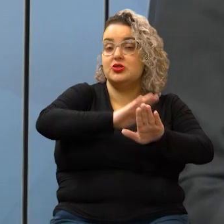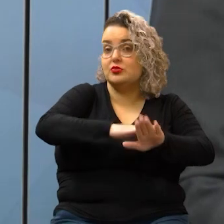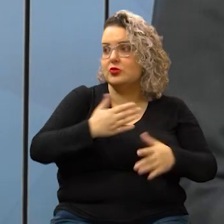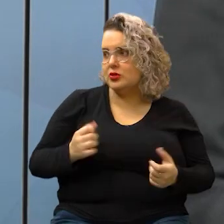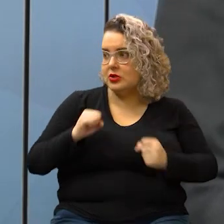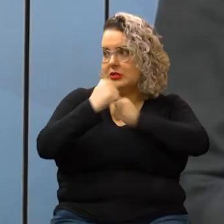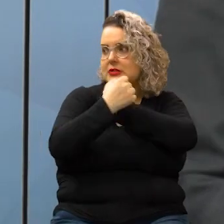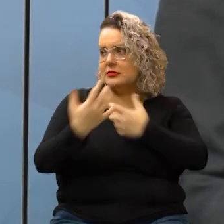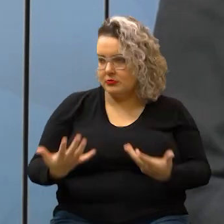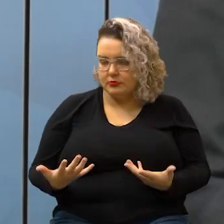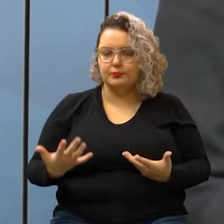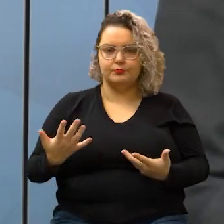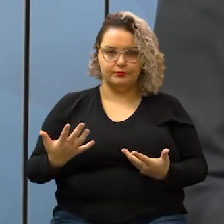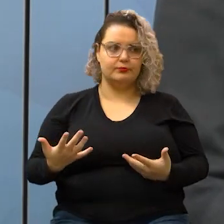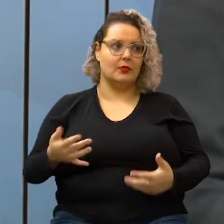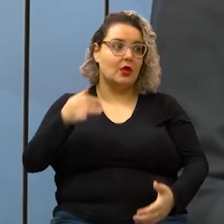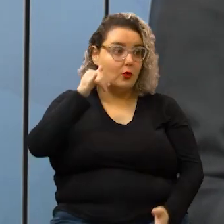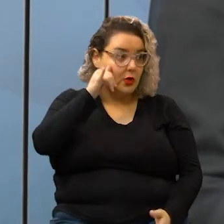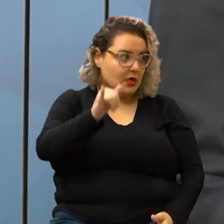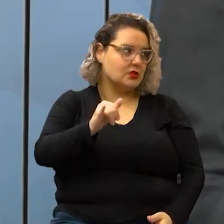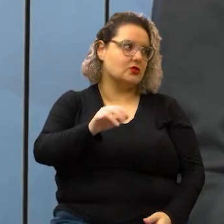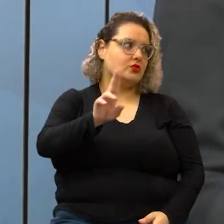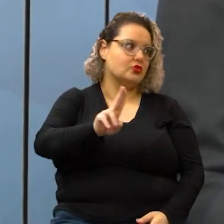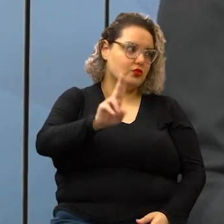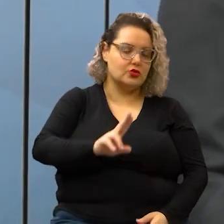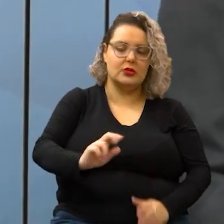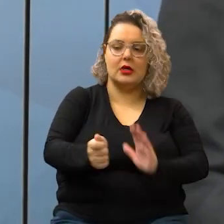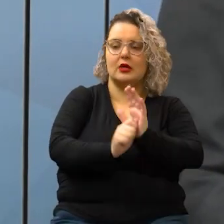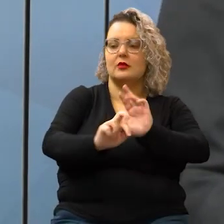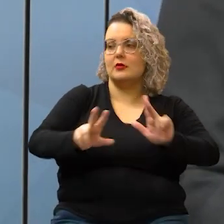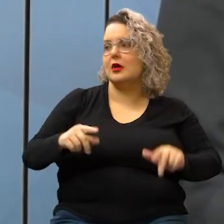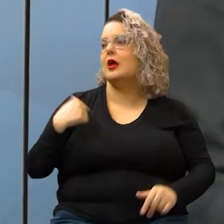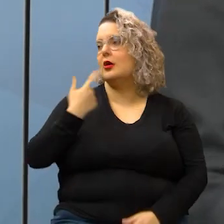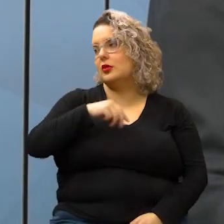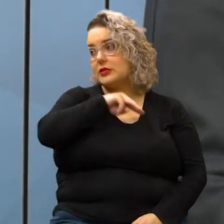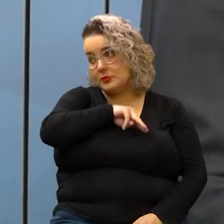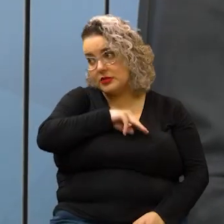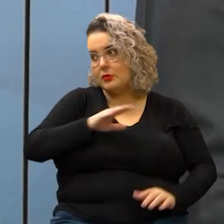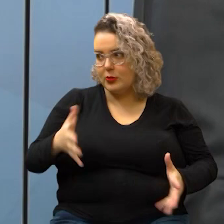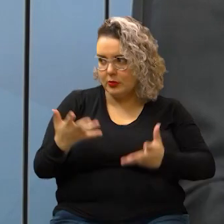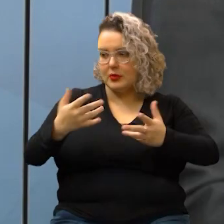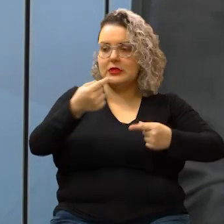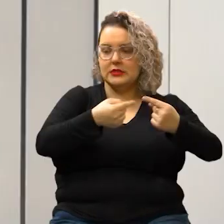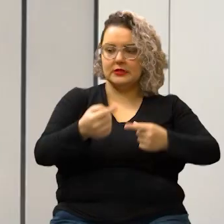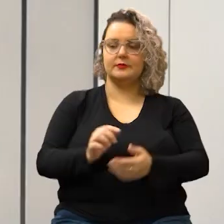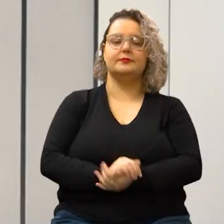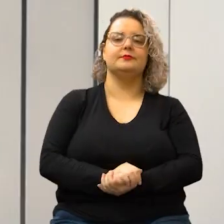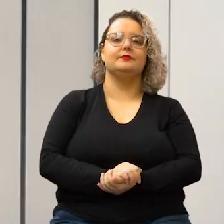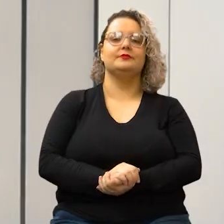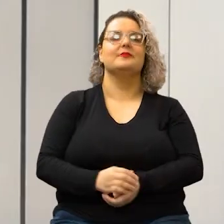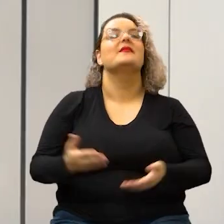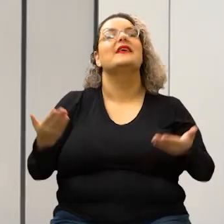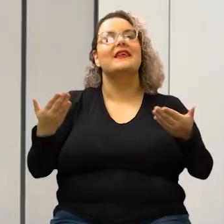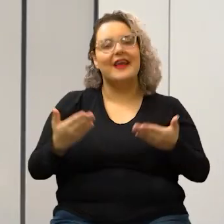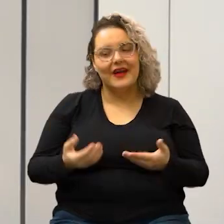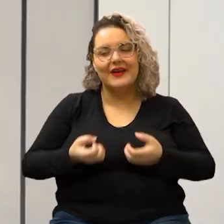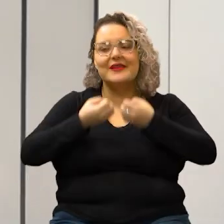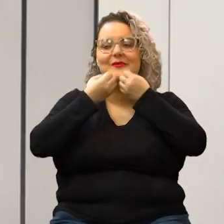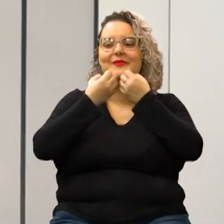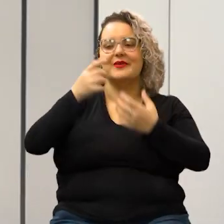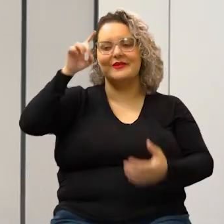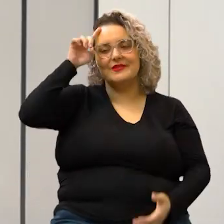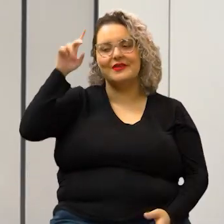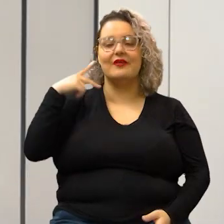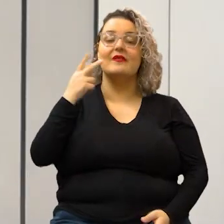usar drogas. Então, é nossa missão fazer e promover esse debate. E agora a gente dá o nosso bom dia ao vereador